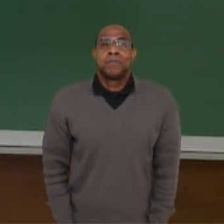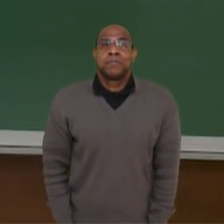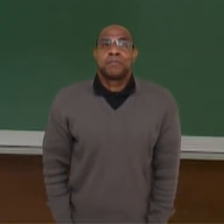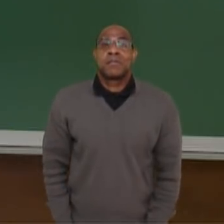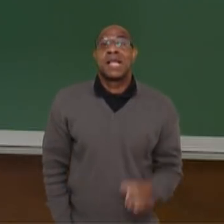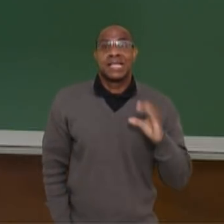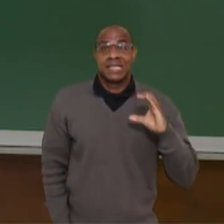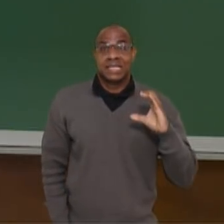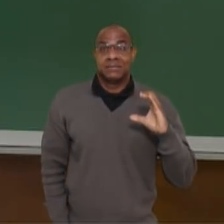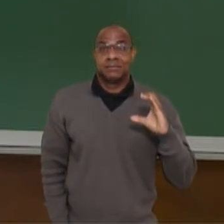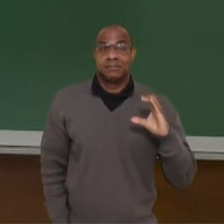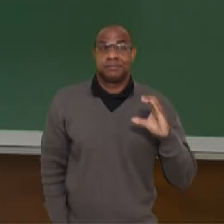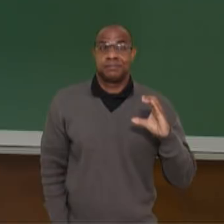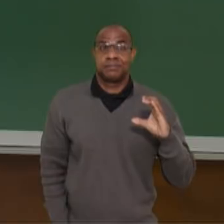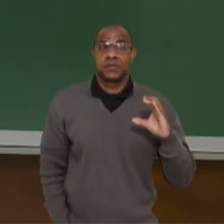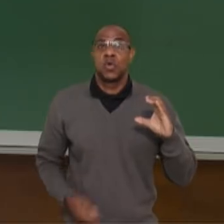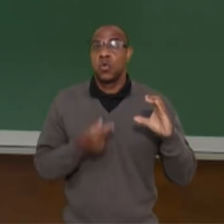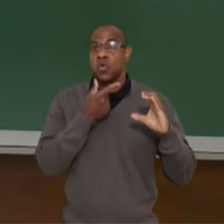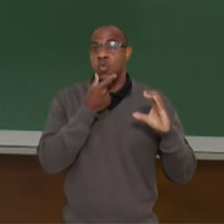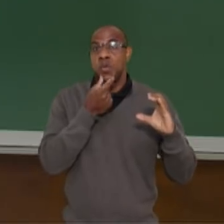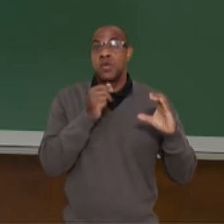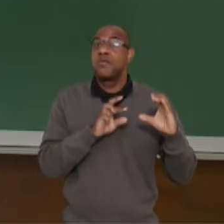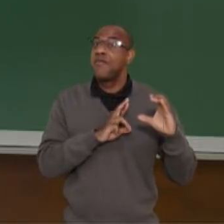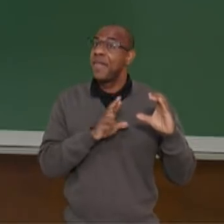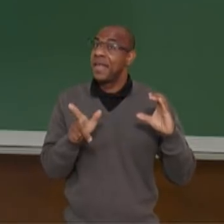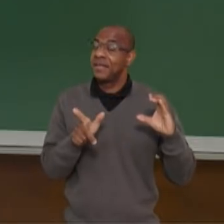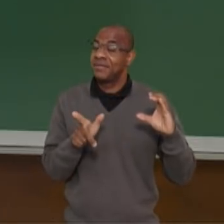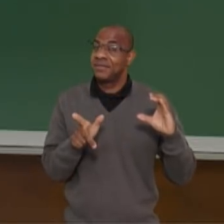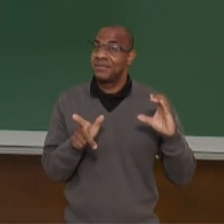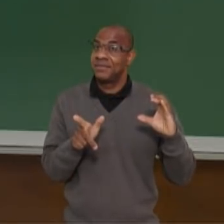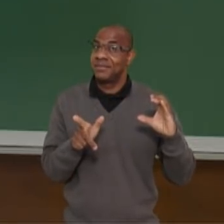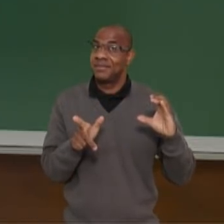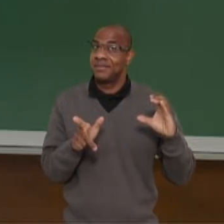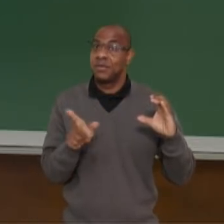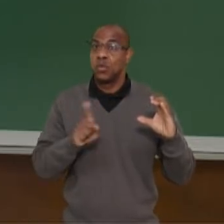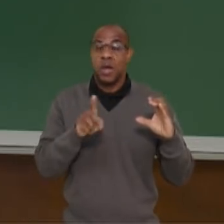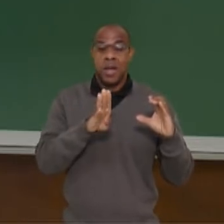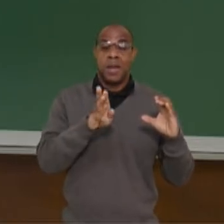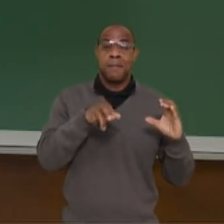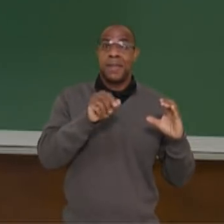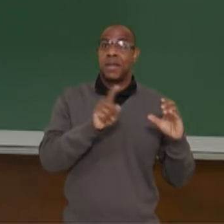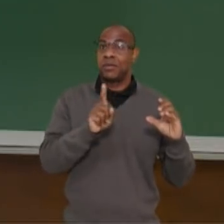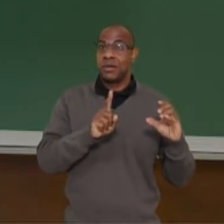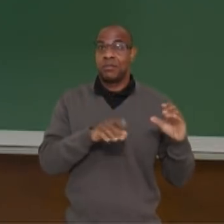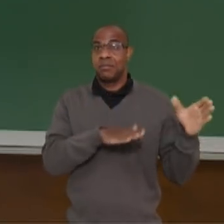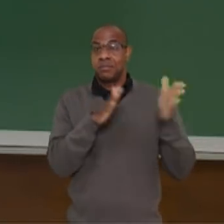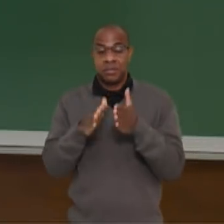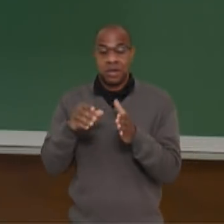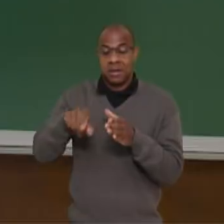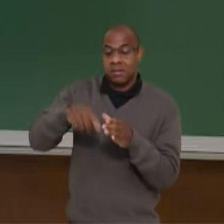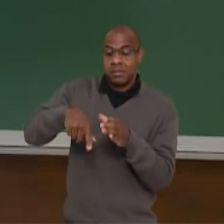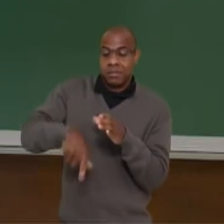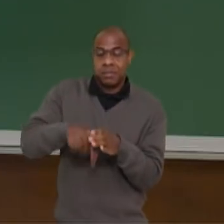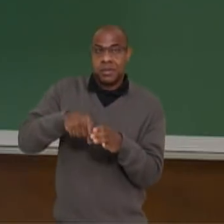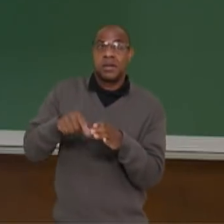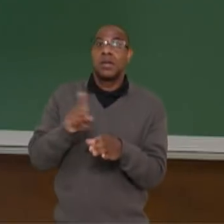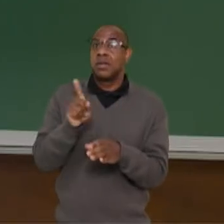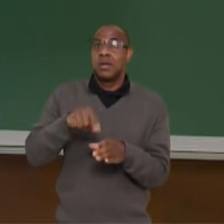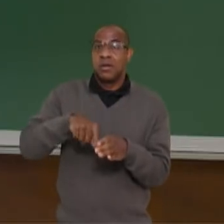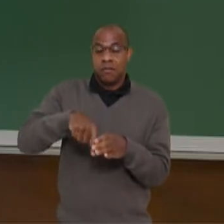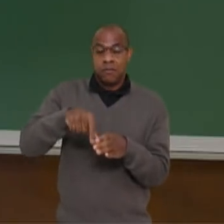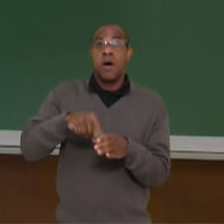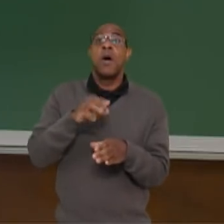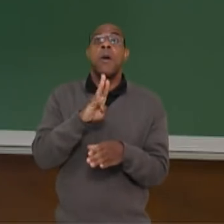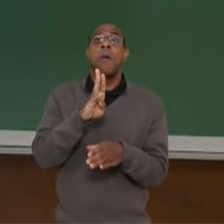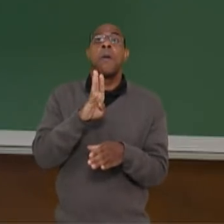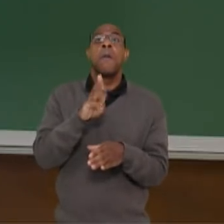Letra C. Um menino diferente de Breno. Bom, eu tenho 14 meninos e eu não vou sortear o Breno. O Breno está fora da